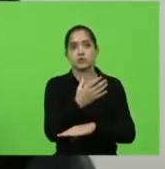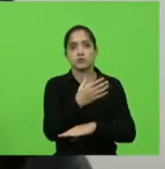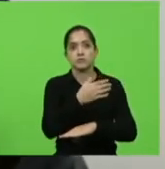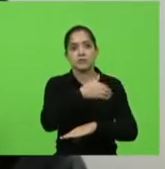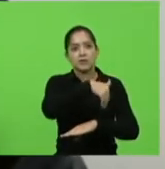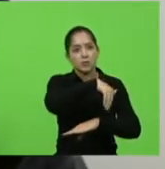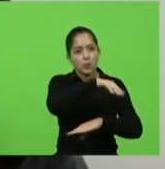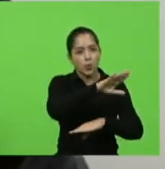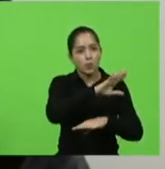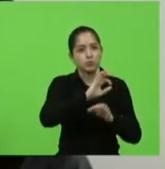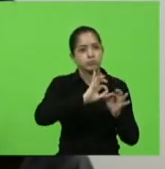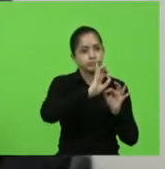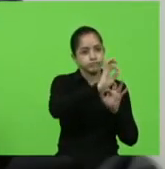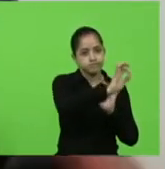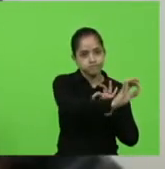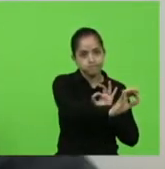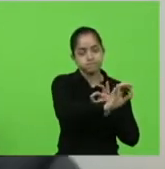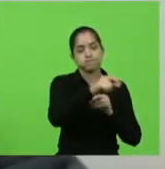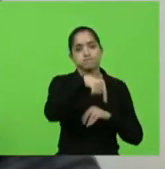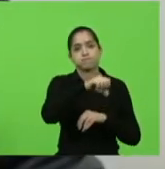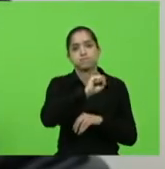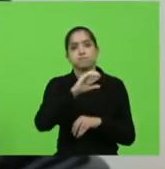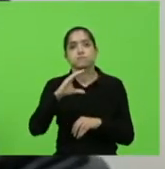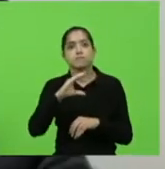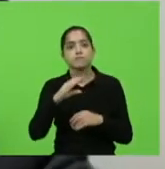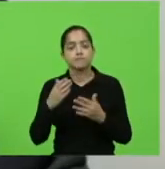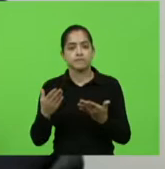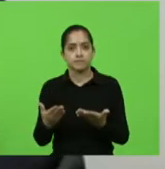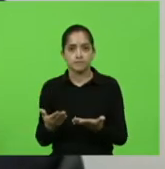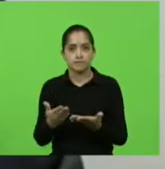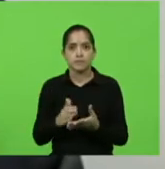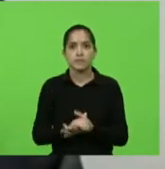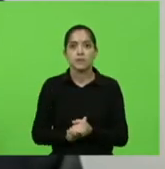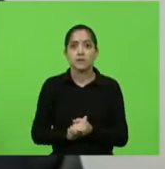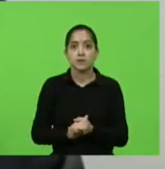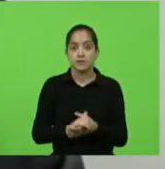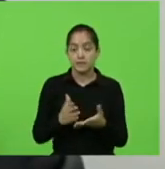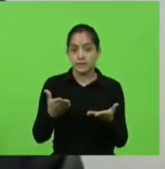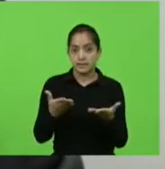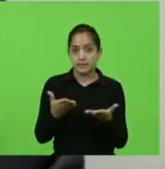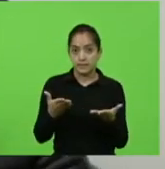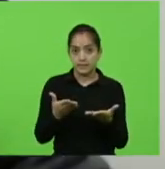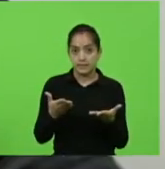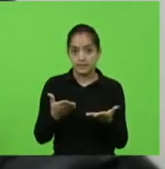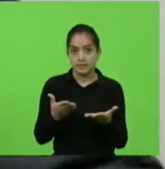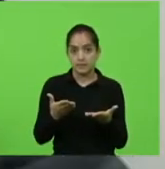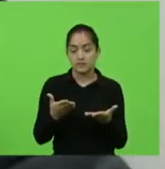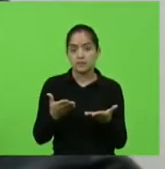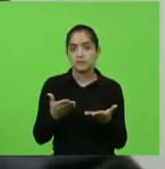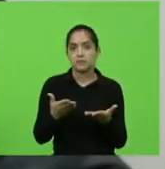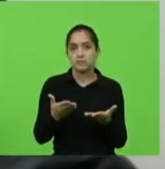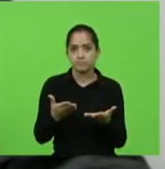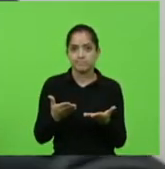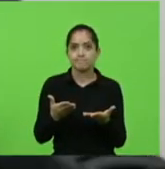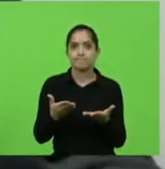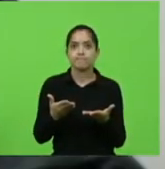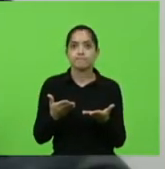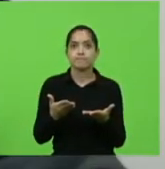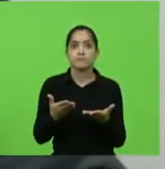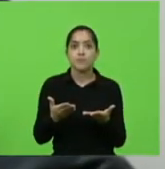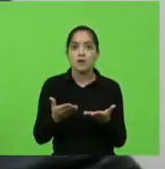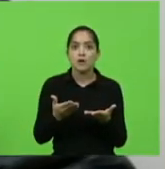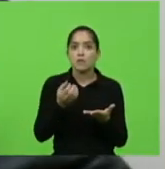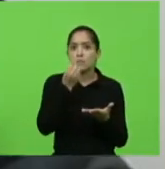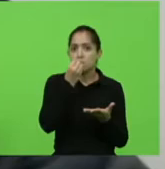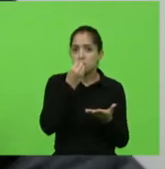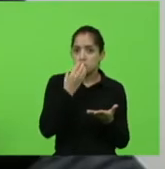de Santa Catarina. E, além disto, e aqui que eu julgo algo altamente